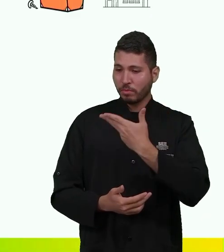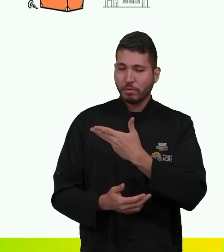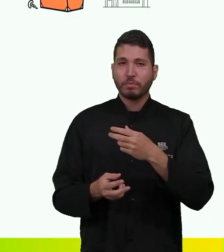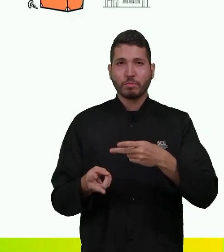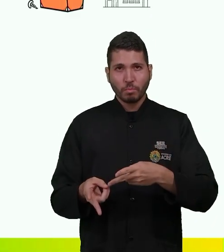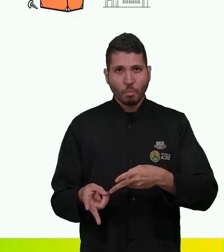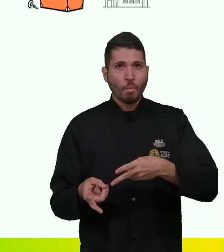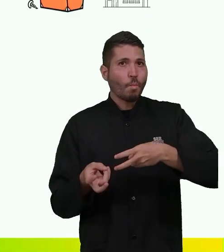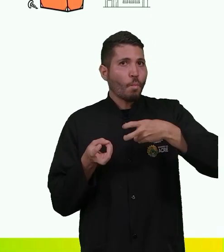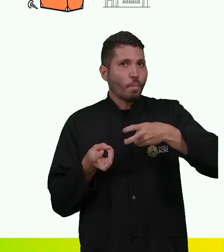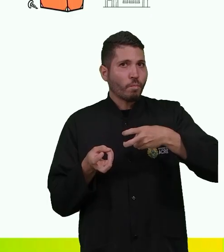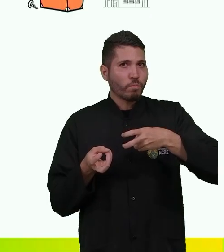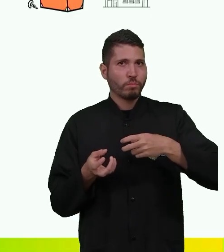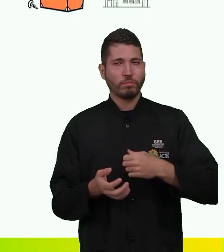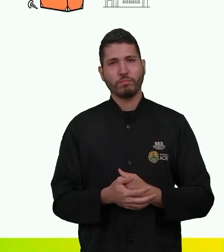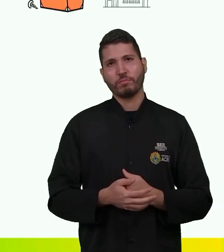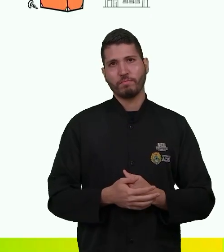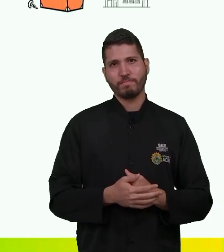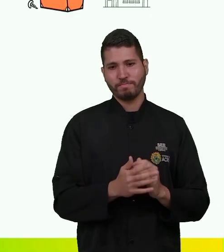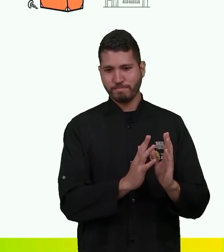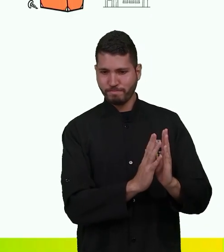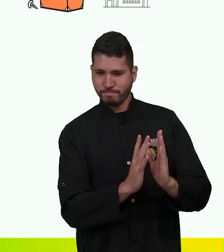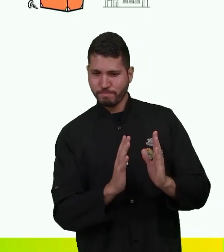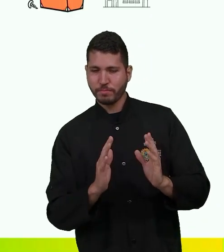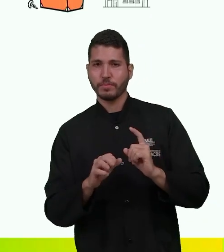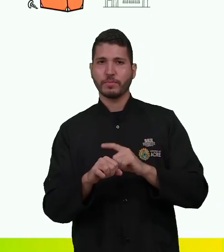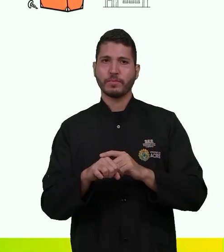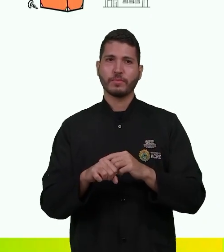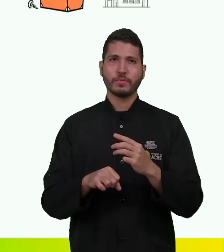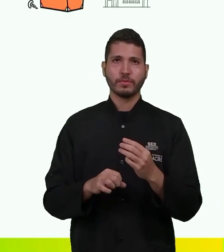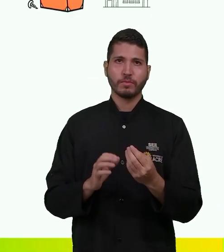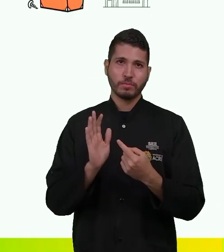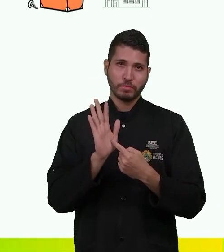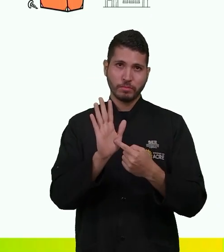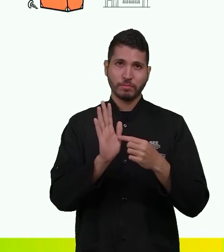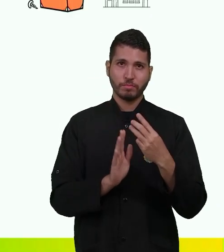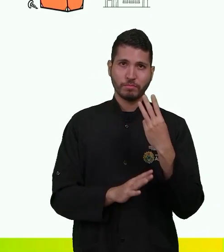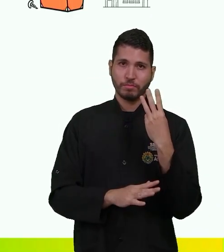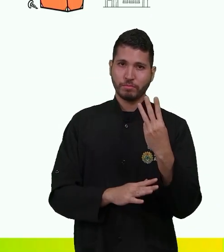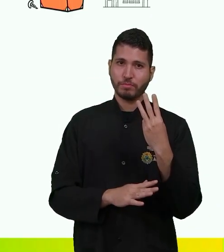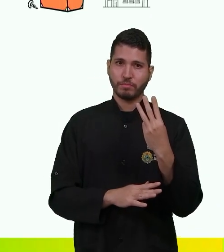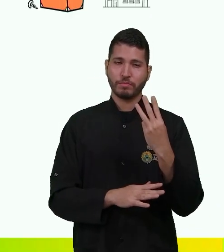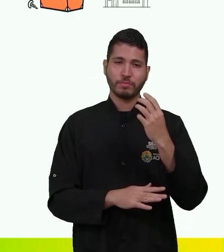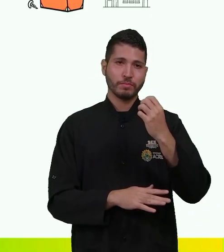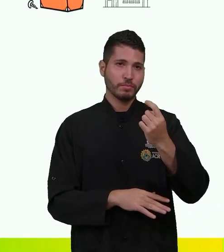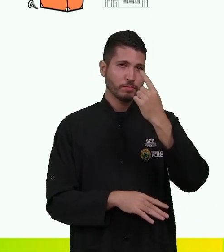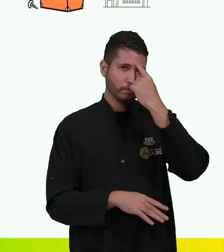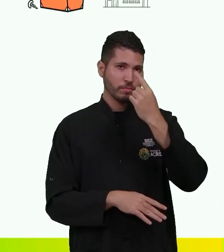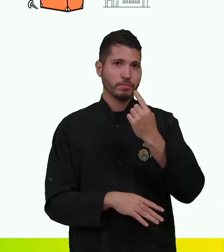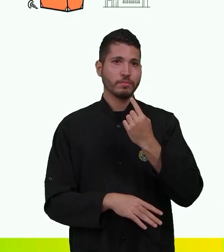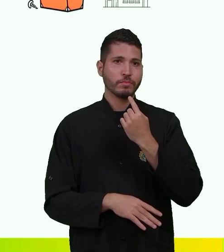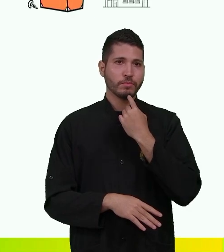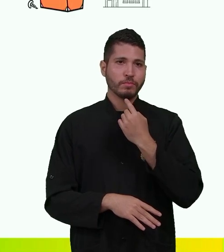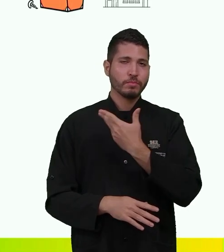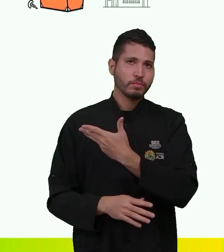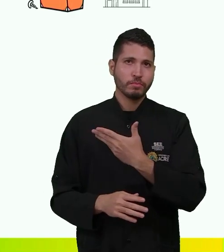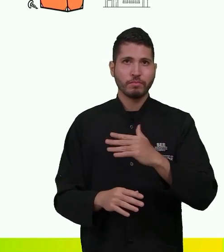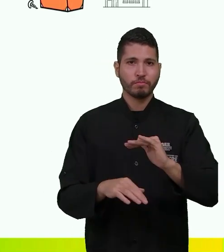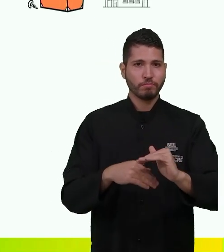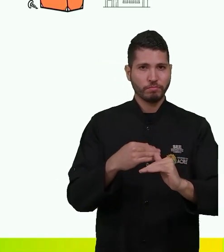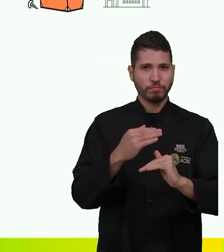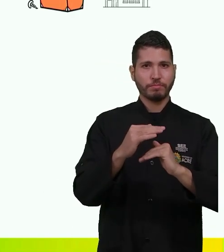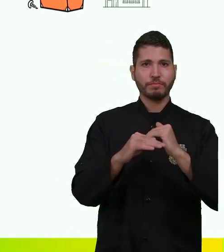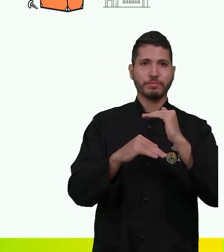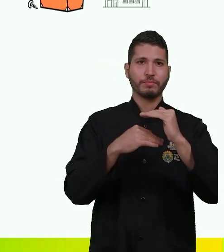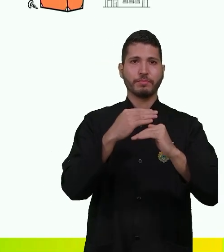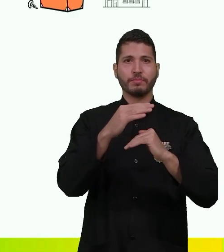petróleo ao longo do tempo. Eu trouxe 3 fotografias aqui para vocês, para mostrar exatamente essa evolução.